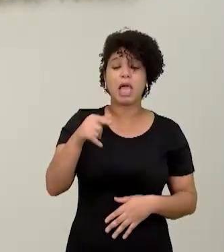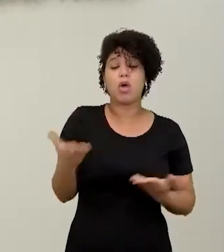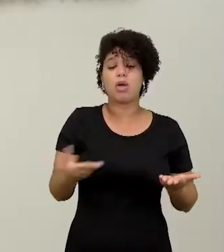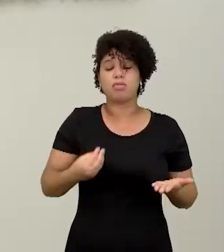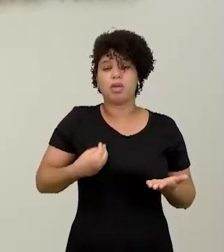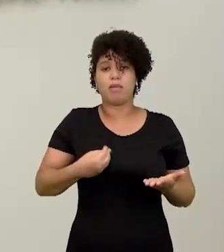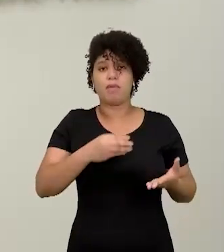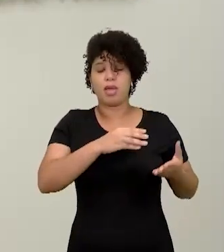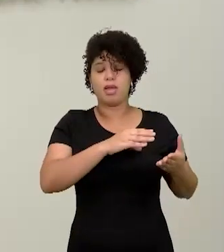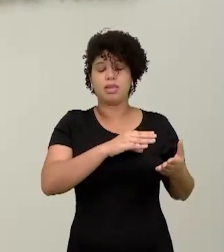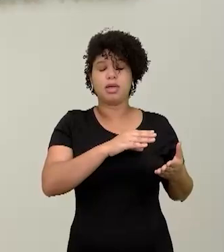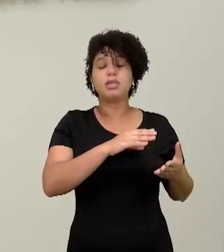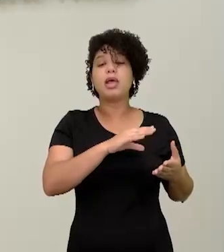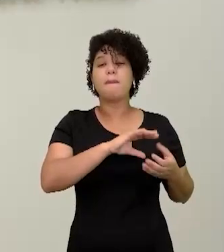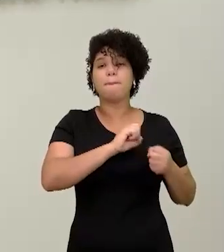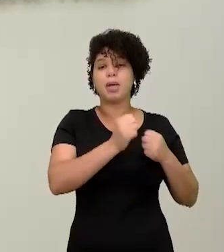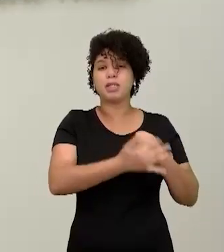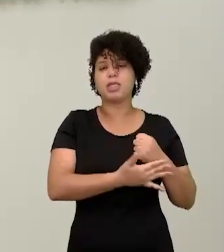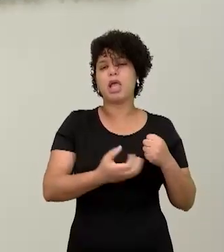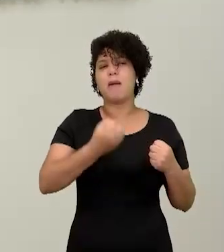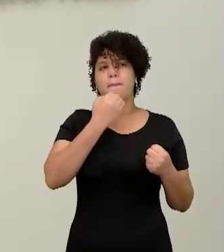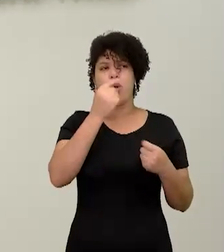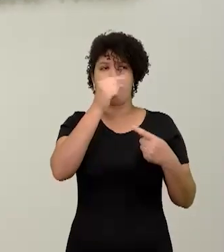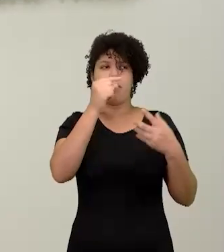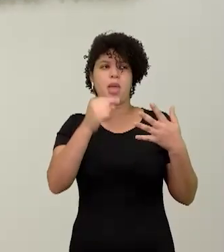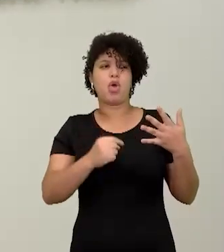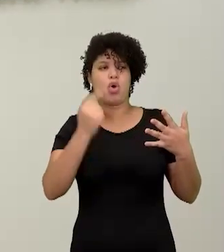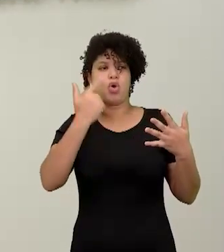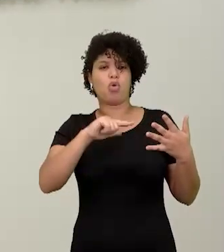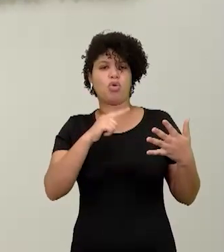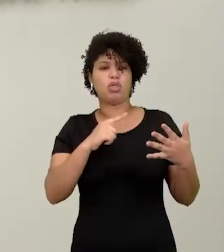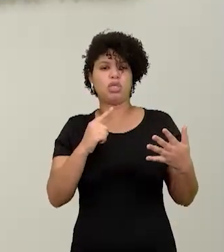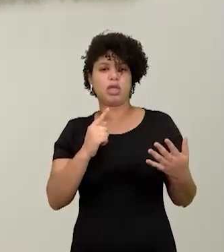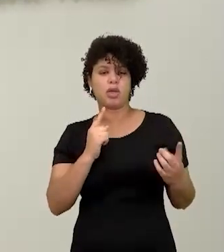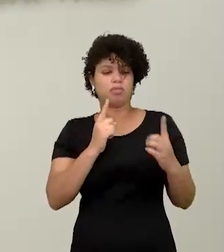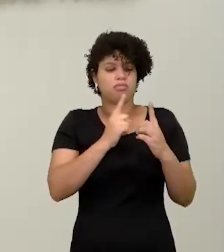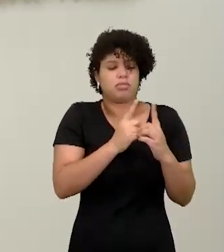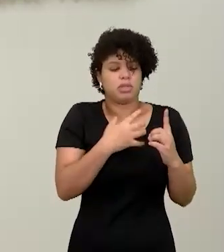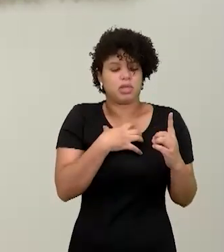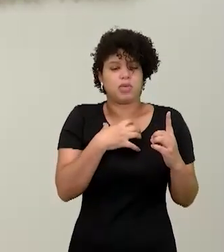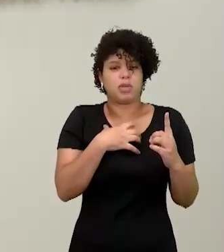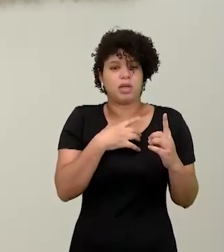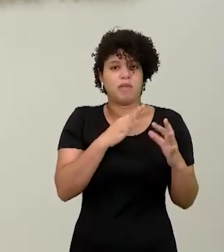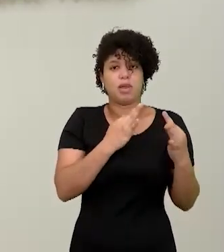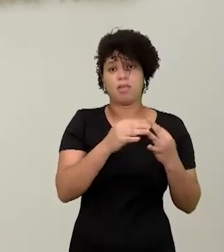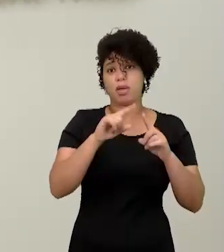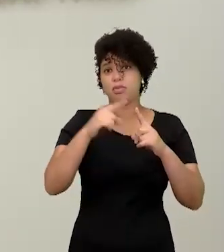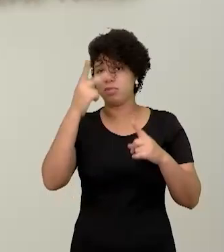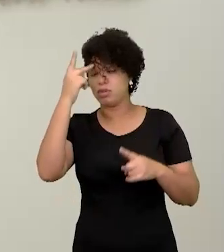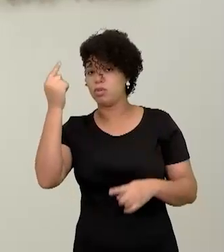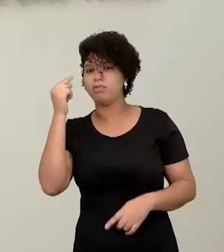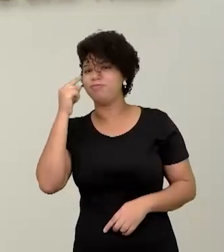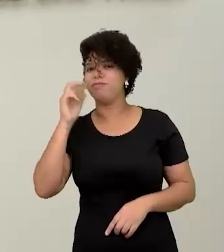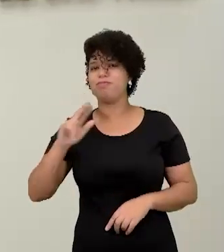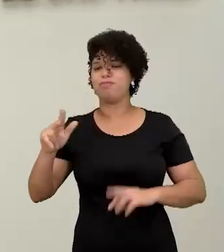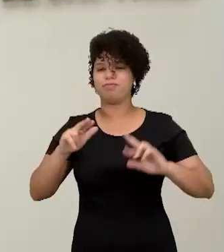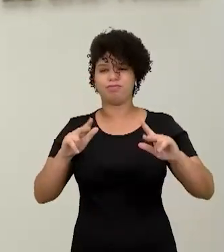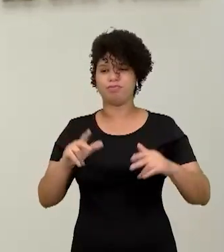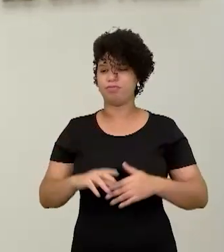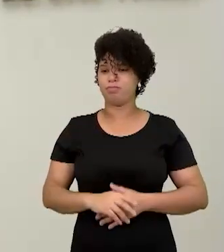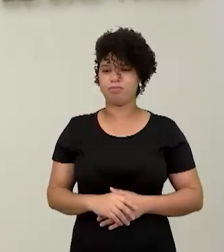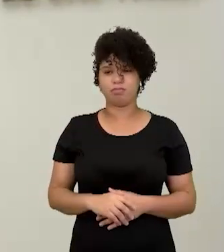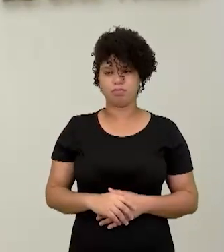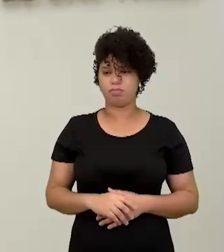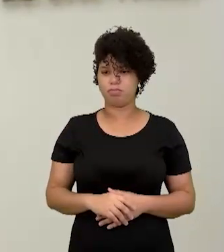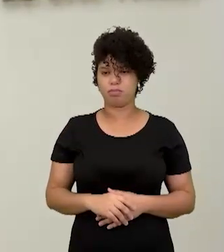pandemia trouxe diversos benefícios para ela, eu consegui ficar mais próximo da minha família. Enquanto outras pessoas acabaram